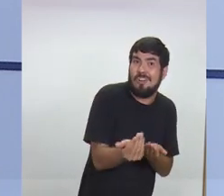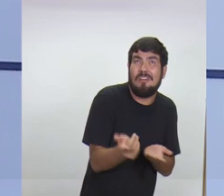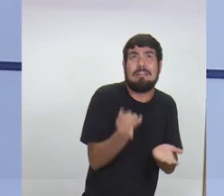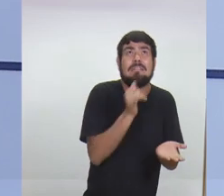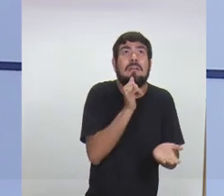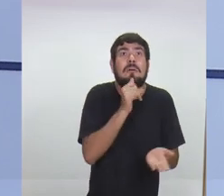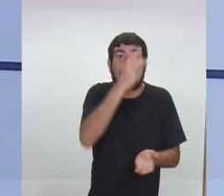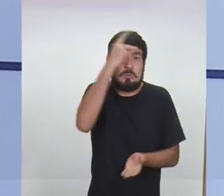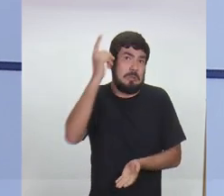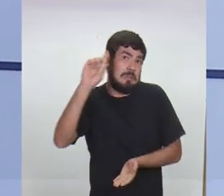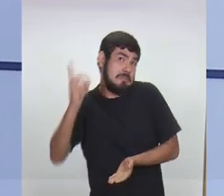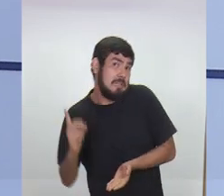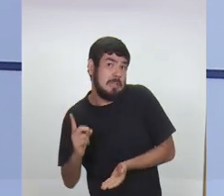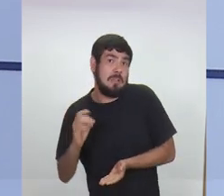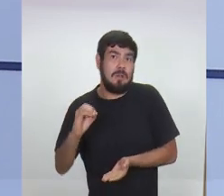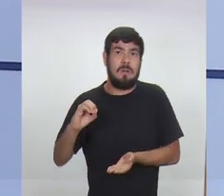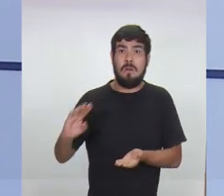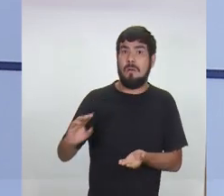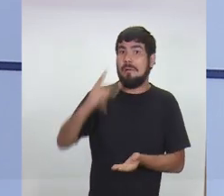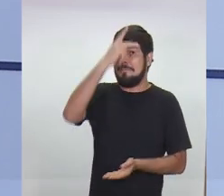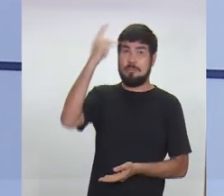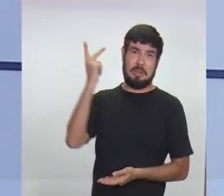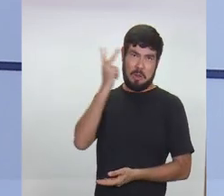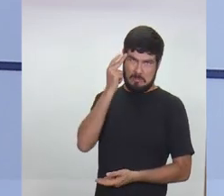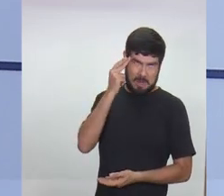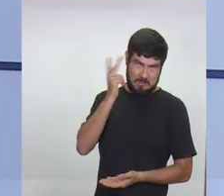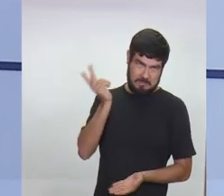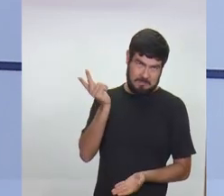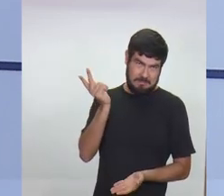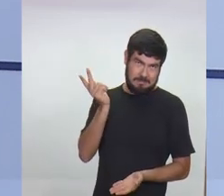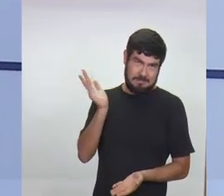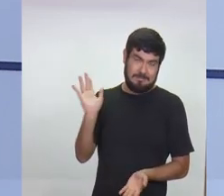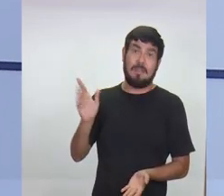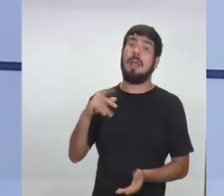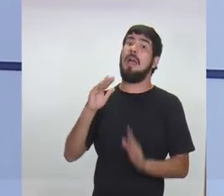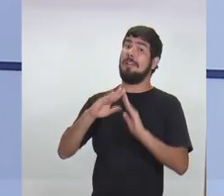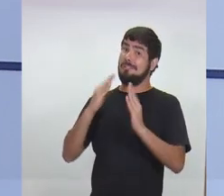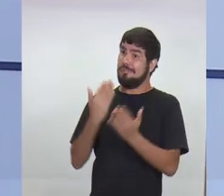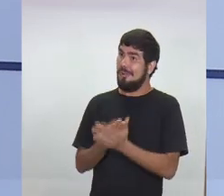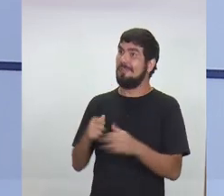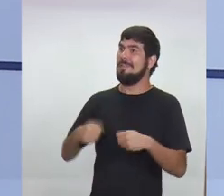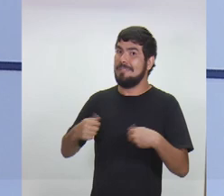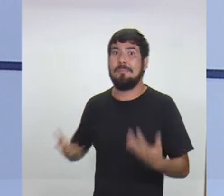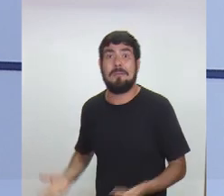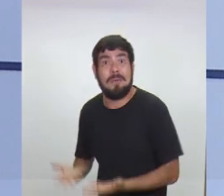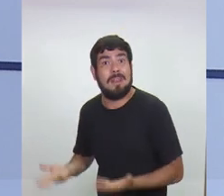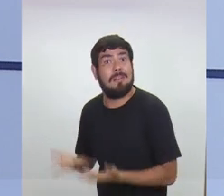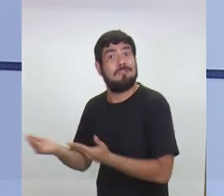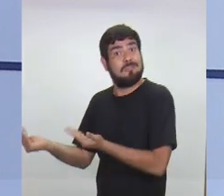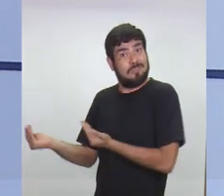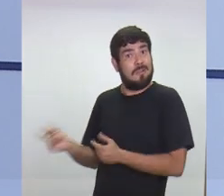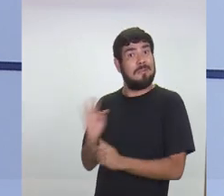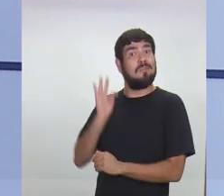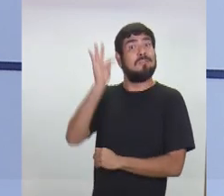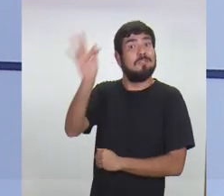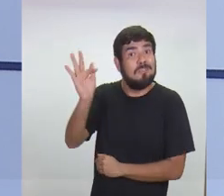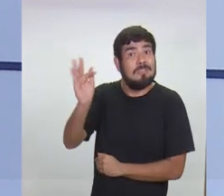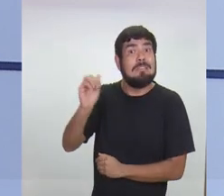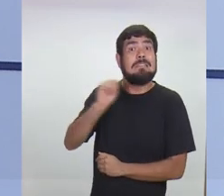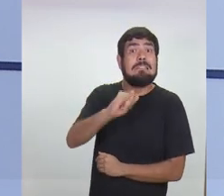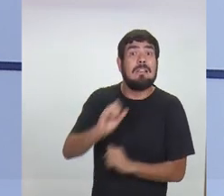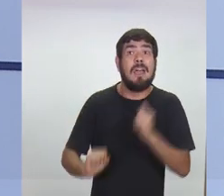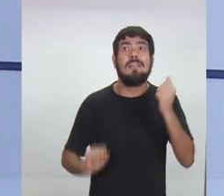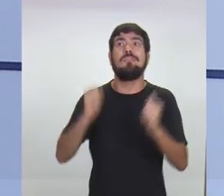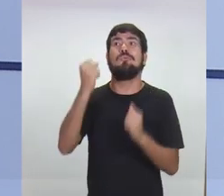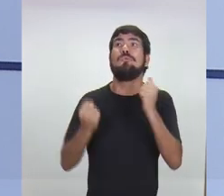deficiência seja uma pessoa normal e essa é a nossa escola precisa preparar esses jovens para o futuro se indústria agora requer uma